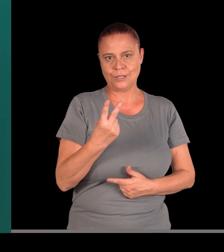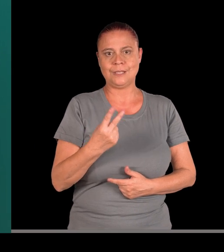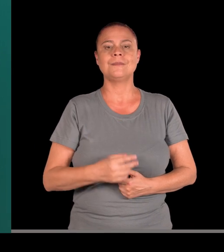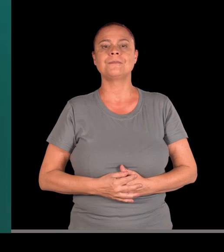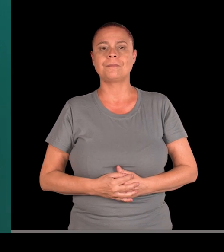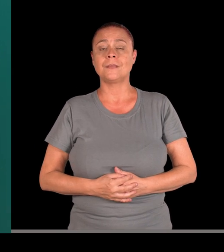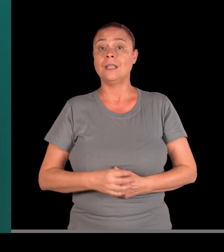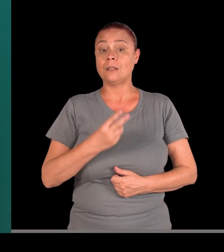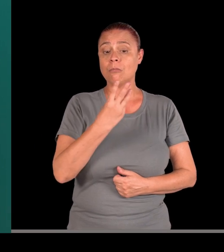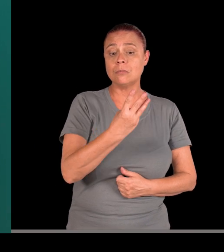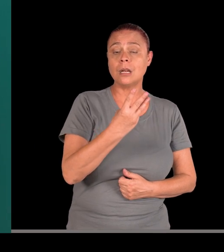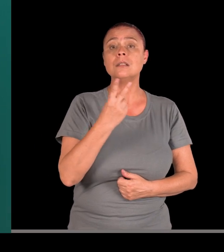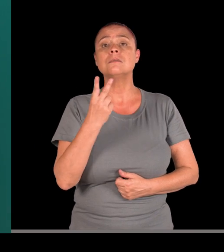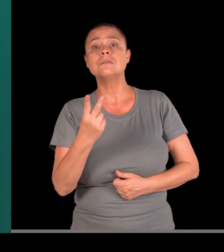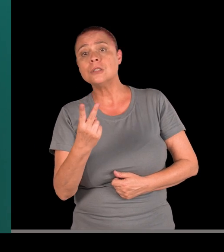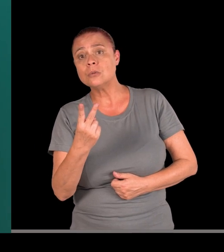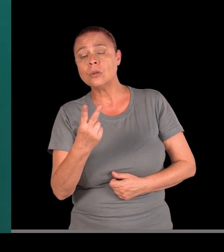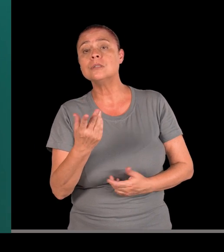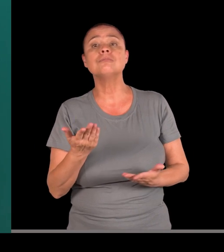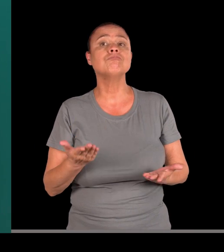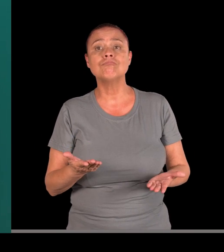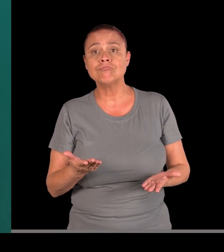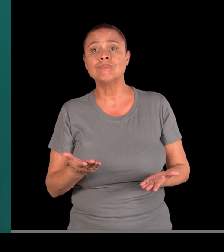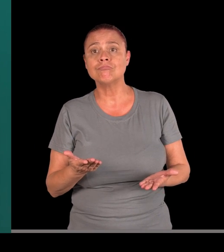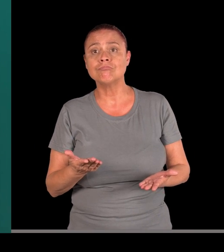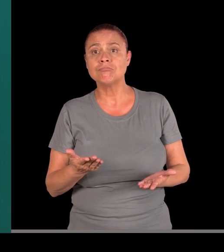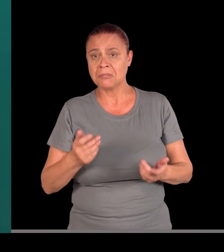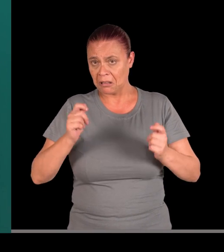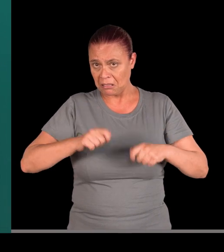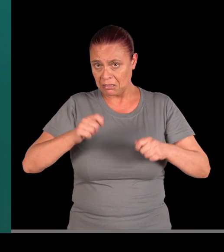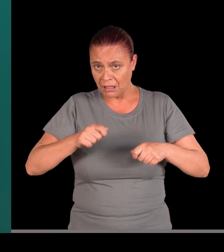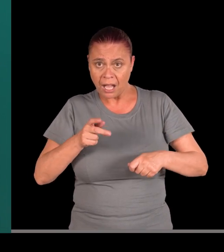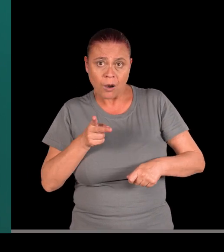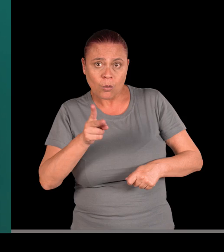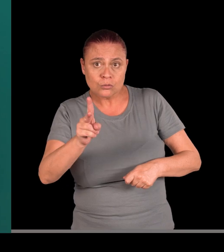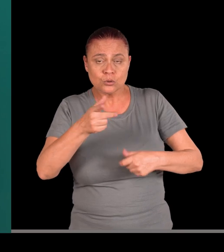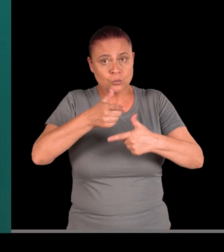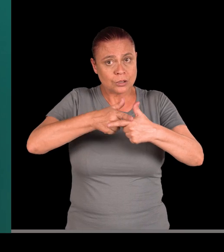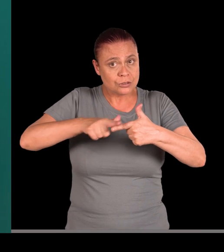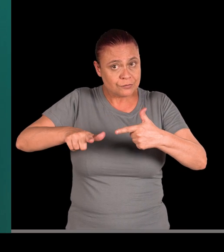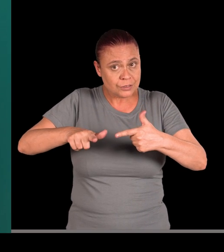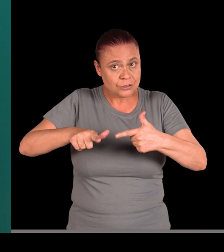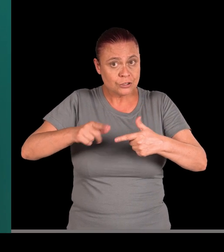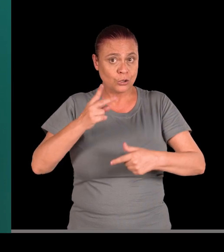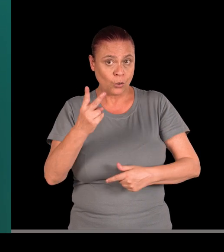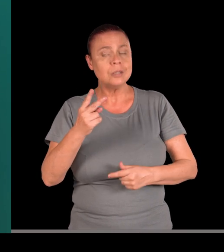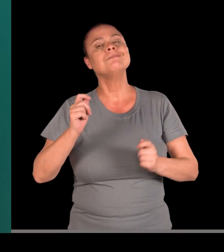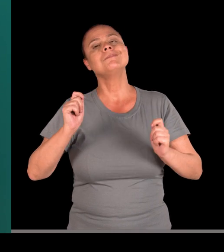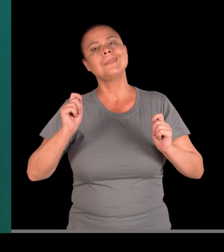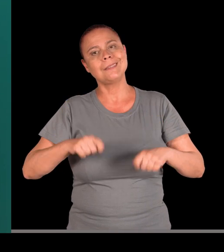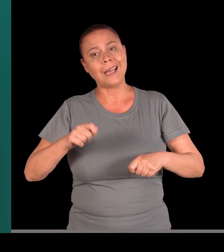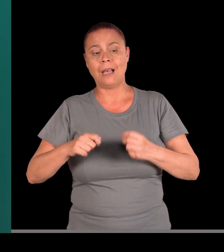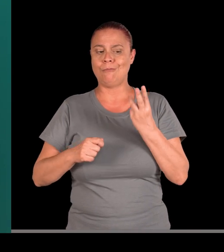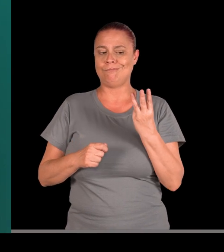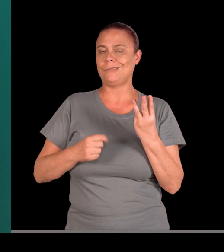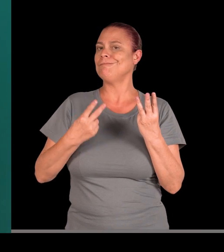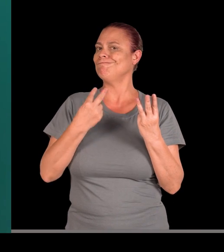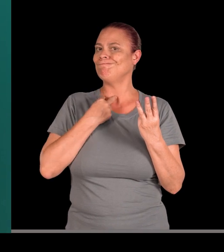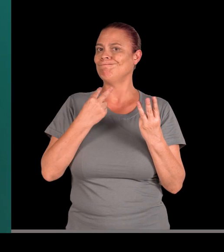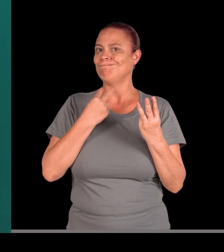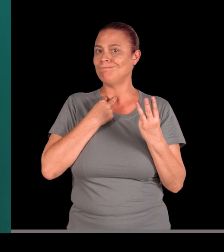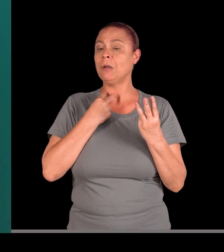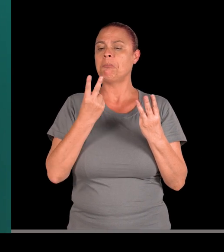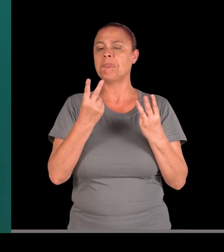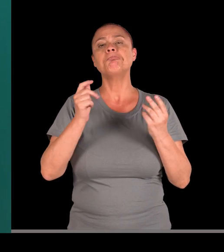2, 2. 3 e 2. Eu ainda posso continuar dividindo por 2? Posso. O